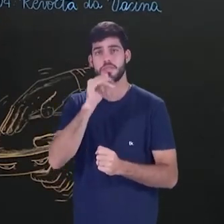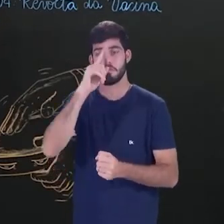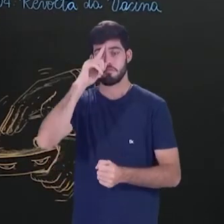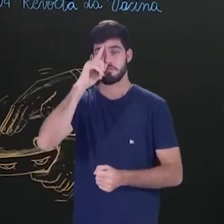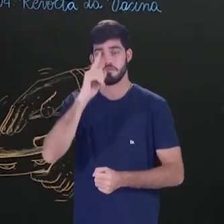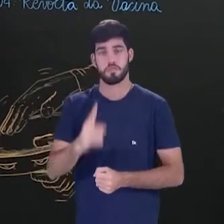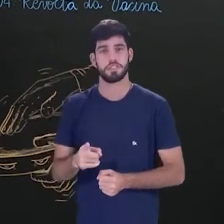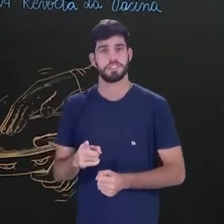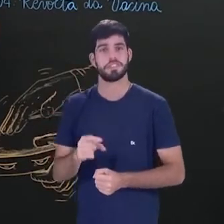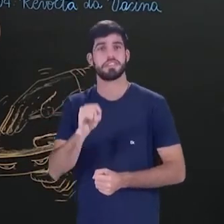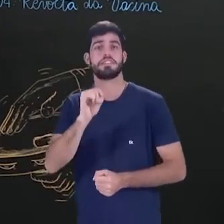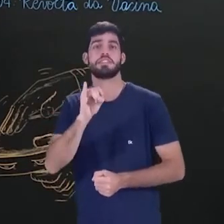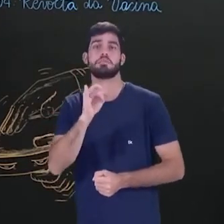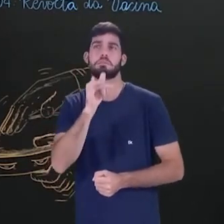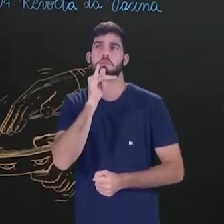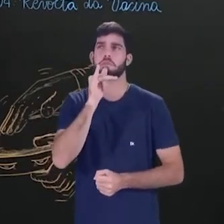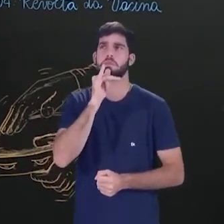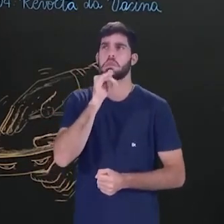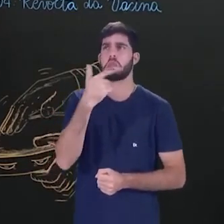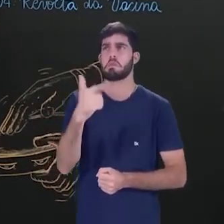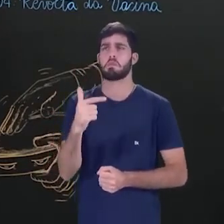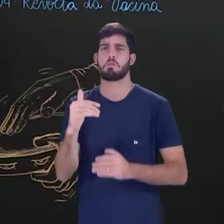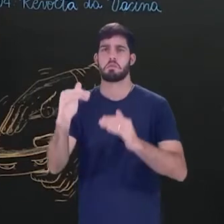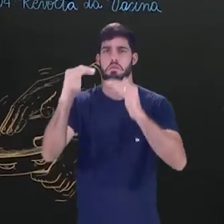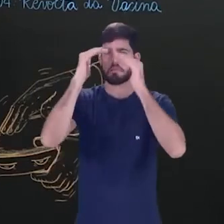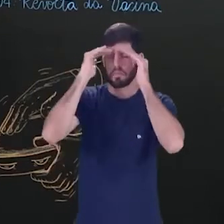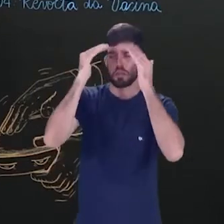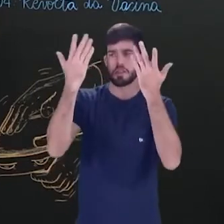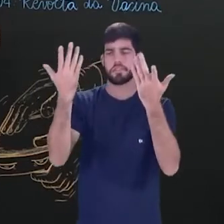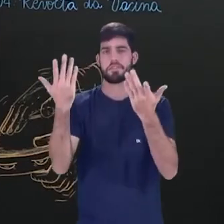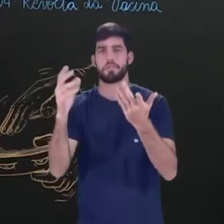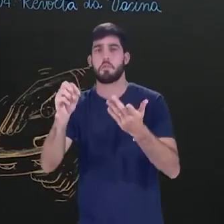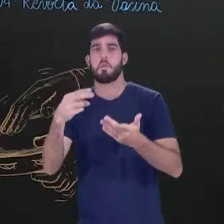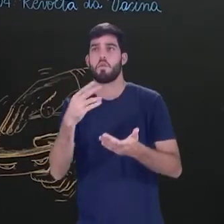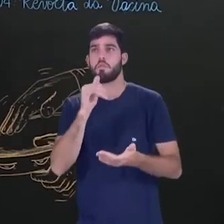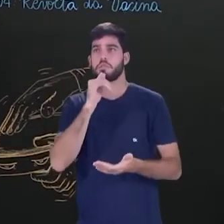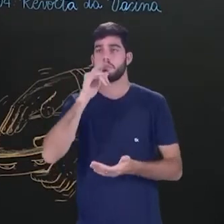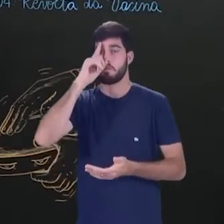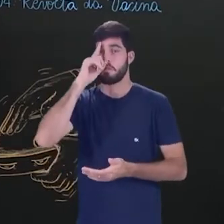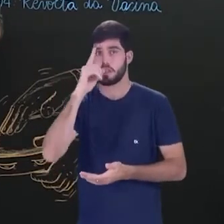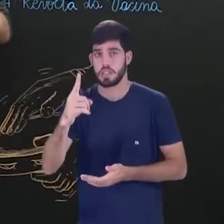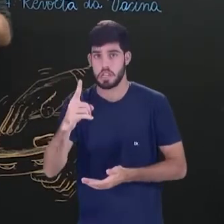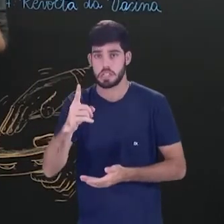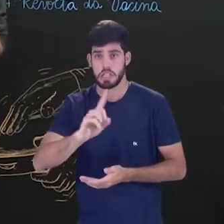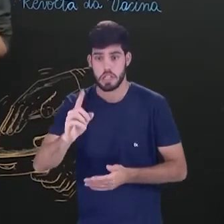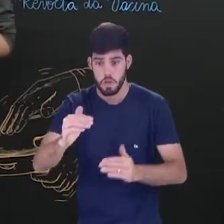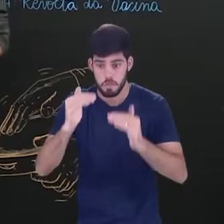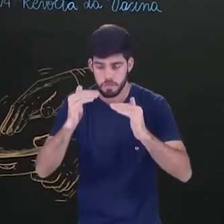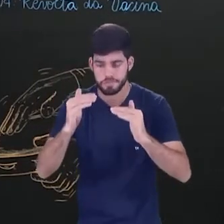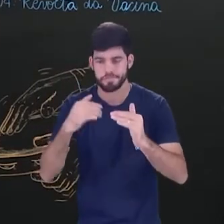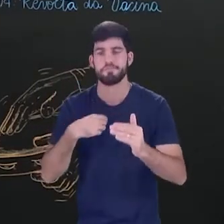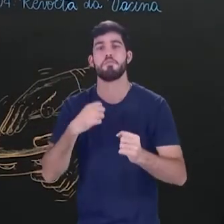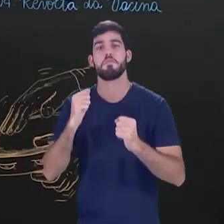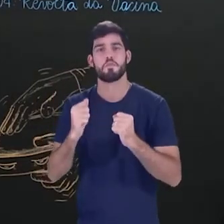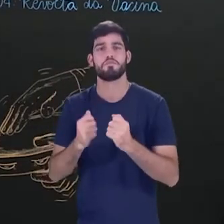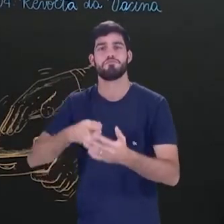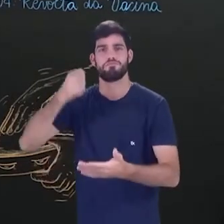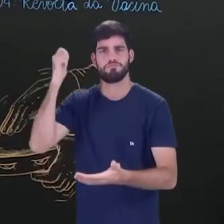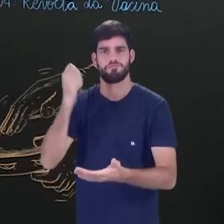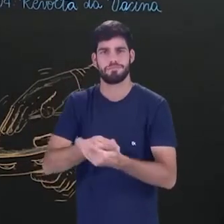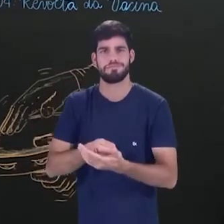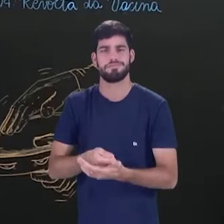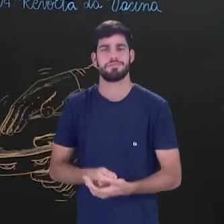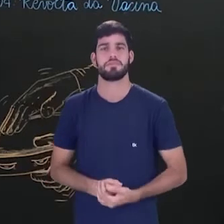né? Caso fossem desrespeitados ou caso as ordens não fossem acatadas. O que acontece no caso da Revolta